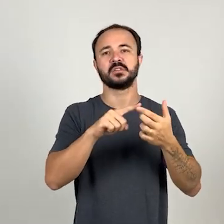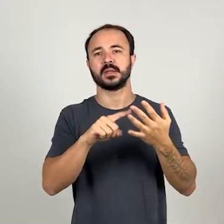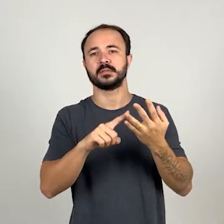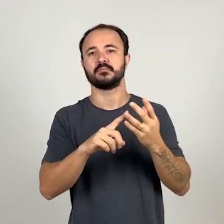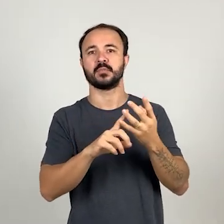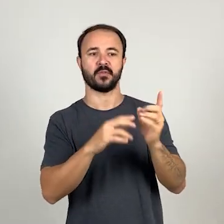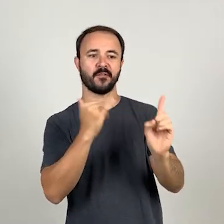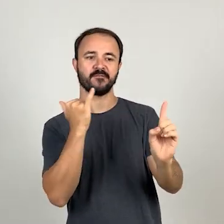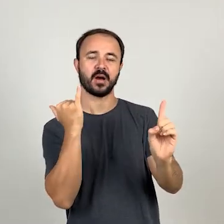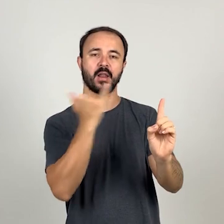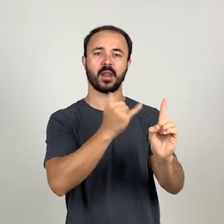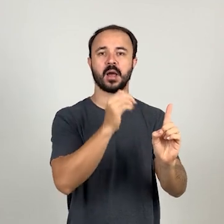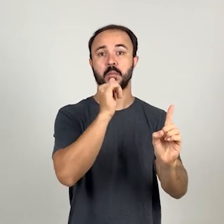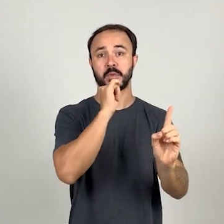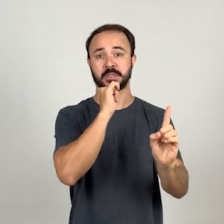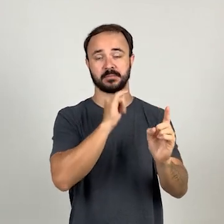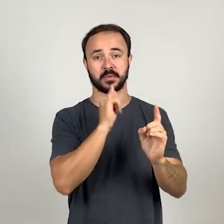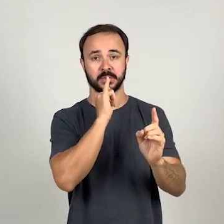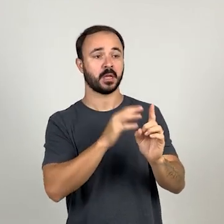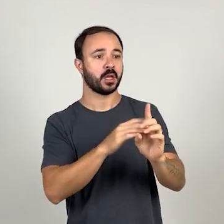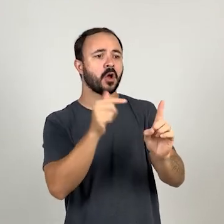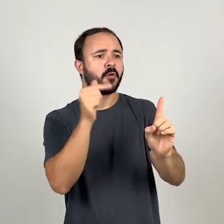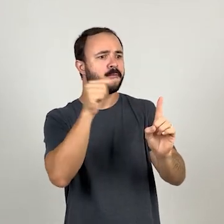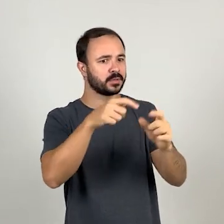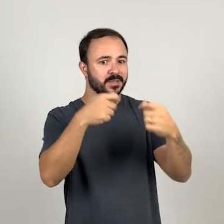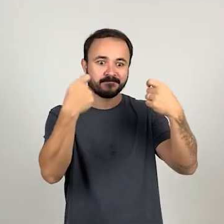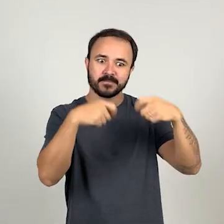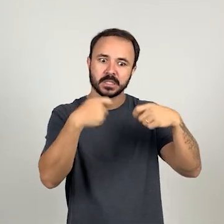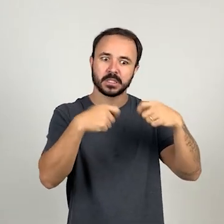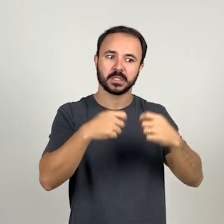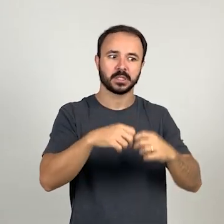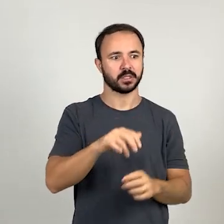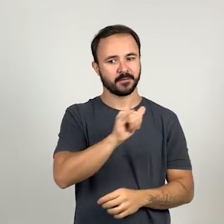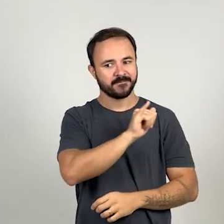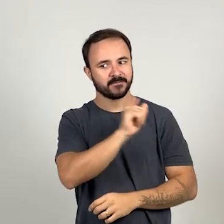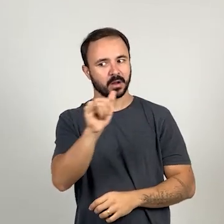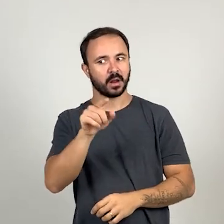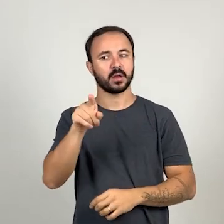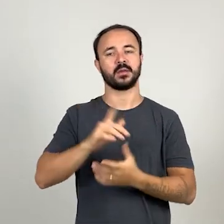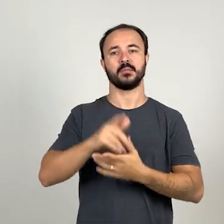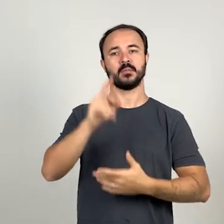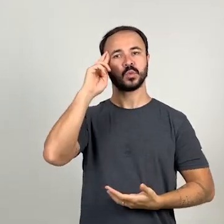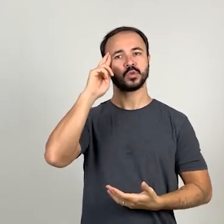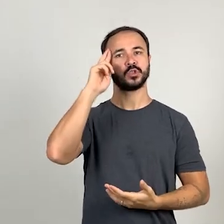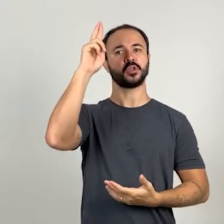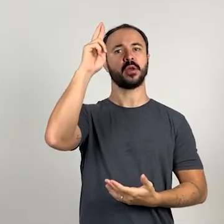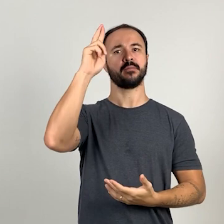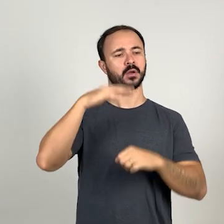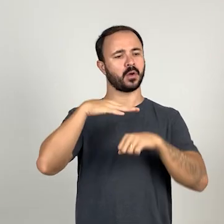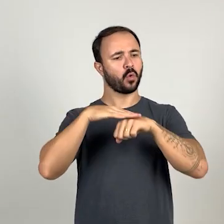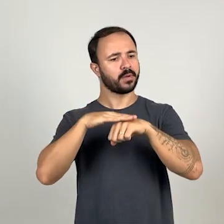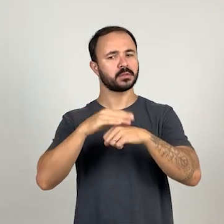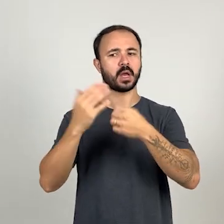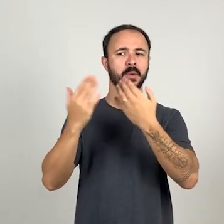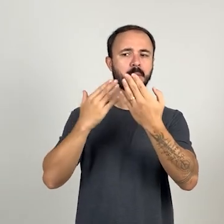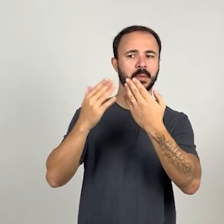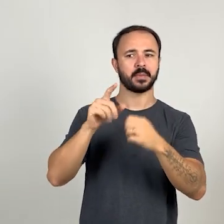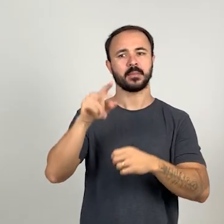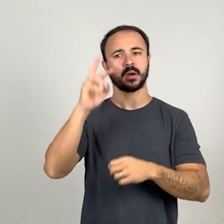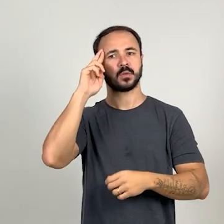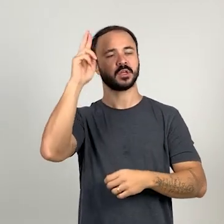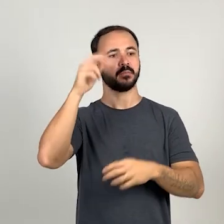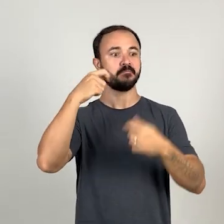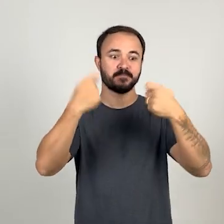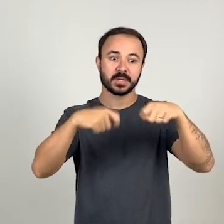that. Você tem que falar com o diretor, você tem que conversar sobre o que aconteceu, sobre isso.